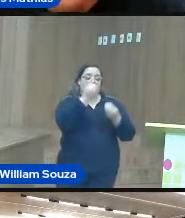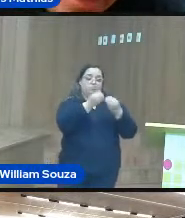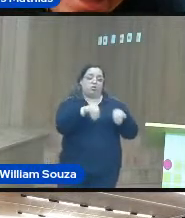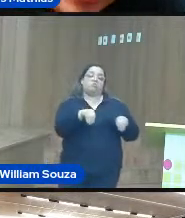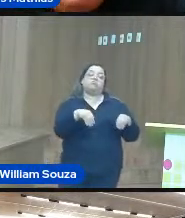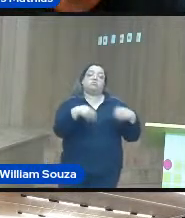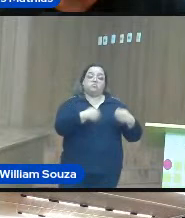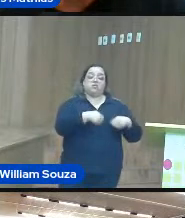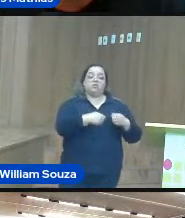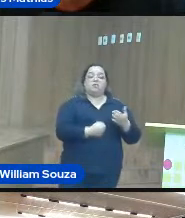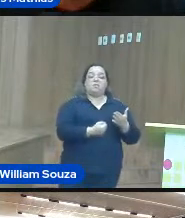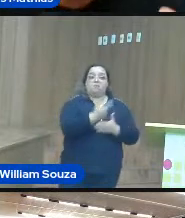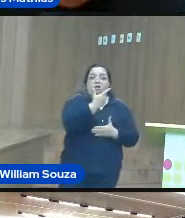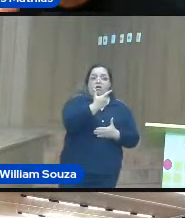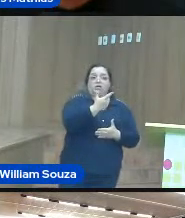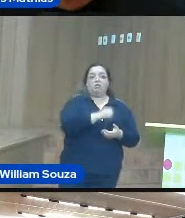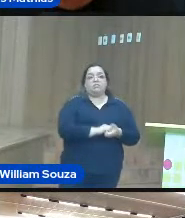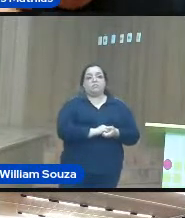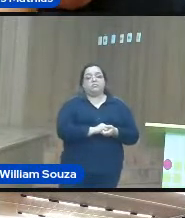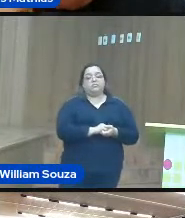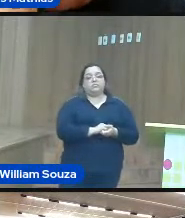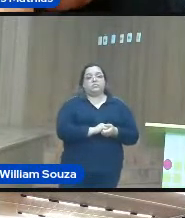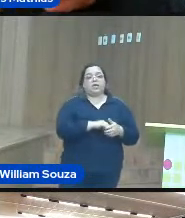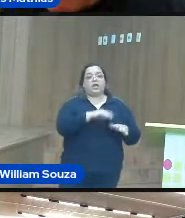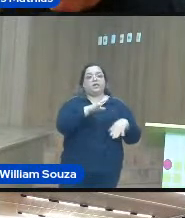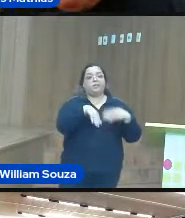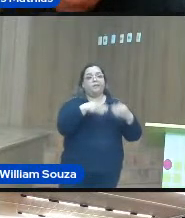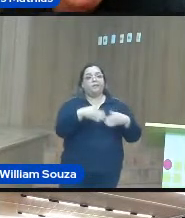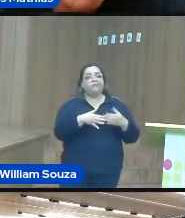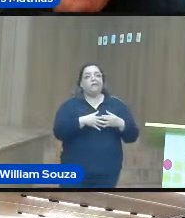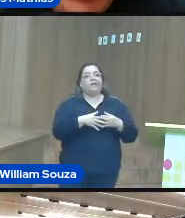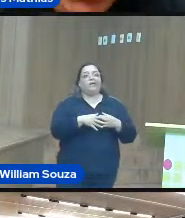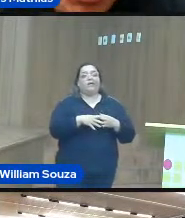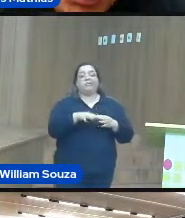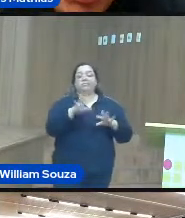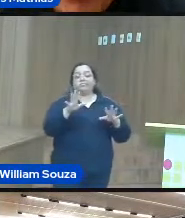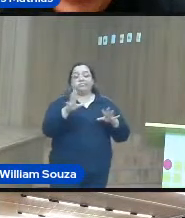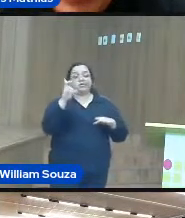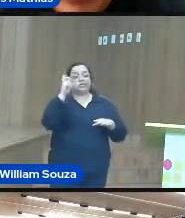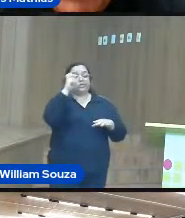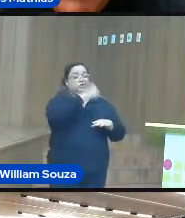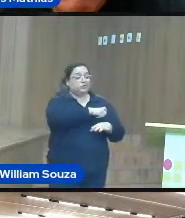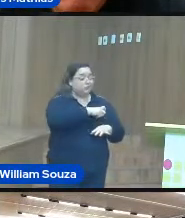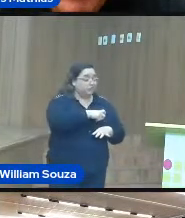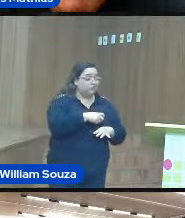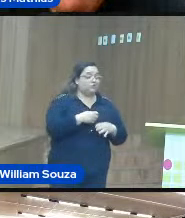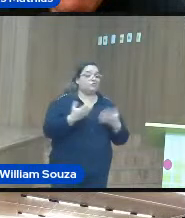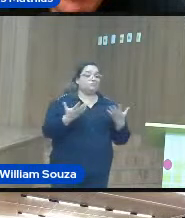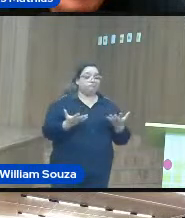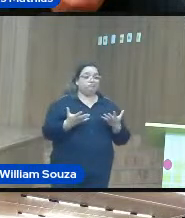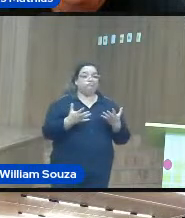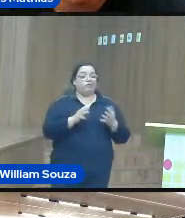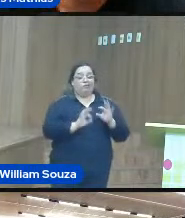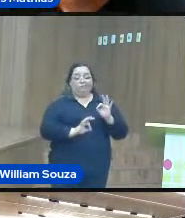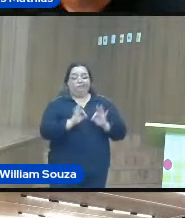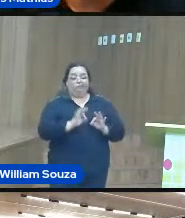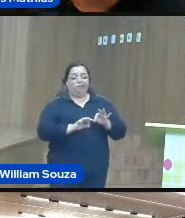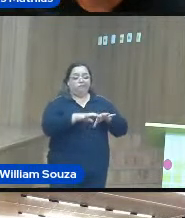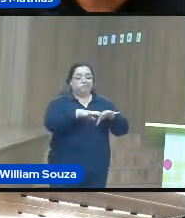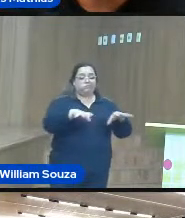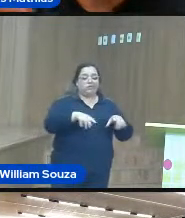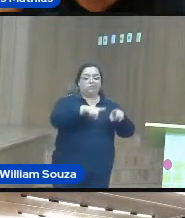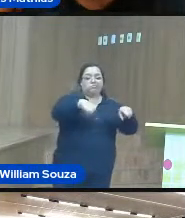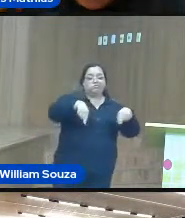aí veio a questão da descolonização, e aí foi um processo político muito complicado, né? Dentro